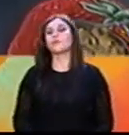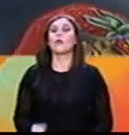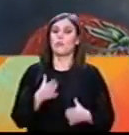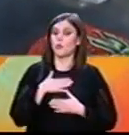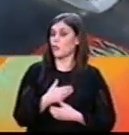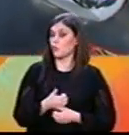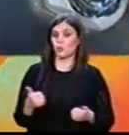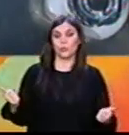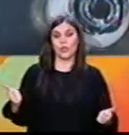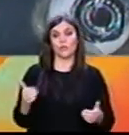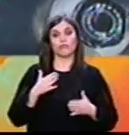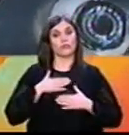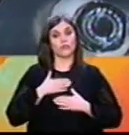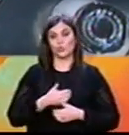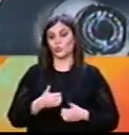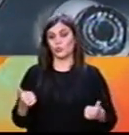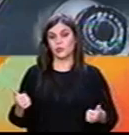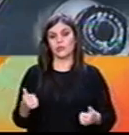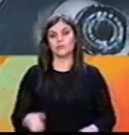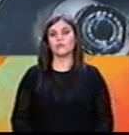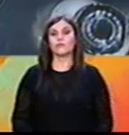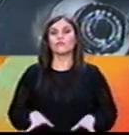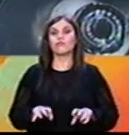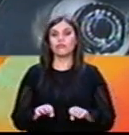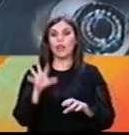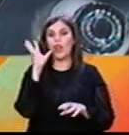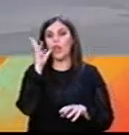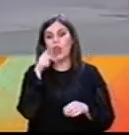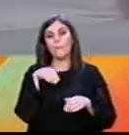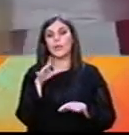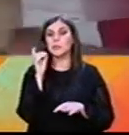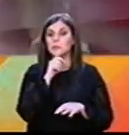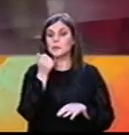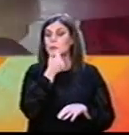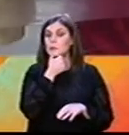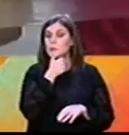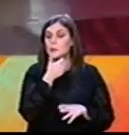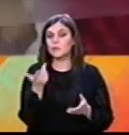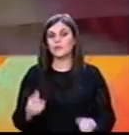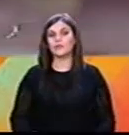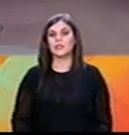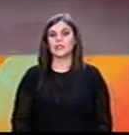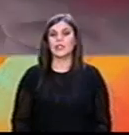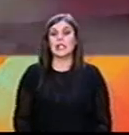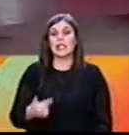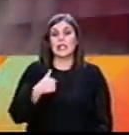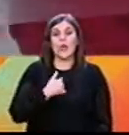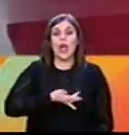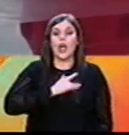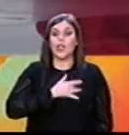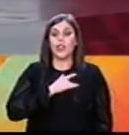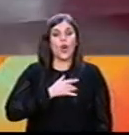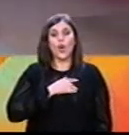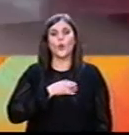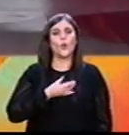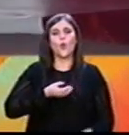amor. Já sabes ver, que a massa ainda está bastante quente, mas vamos lá ver se eu consigo fazer com ela alguma coisa. Se há ingrediente que eu gosto de trabalhar é o